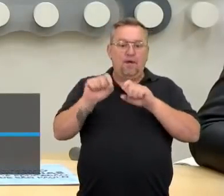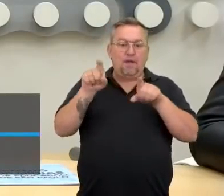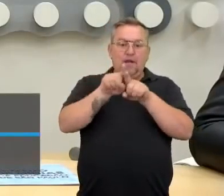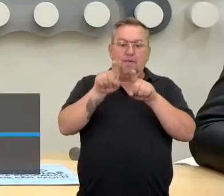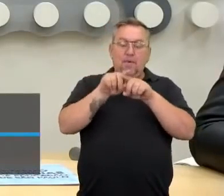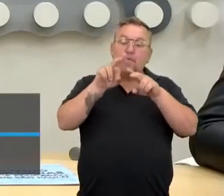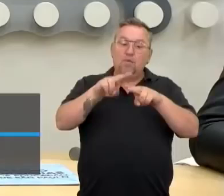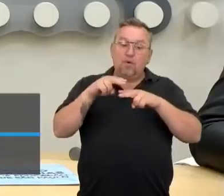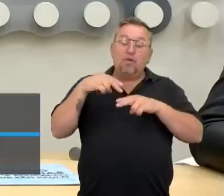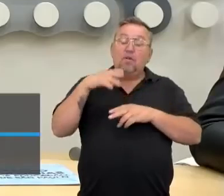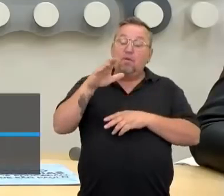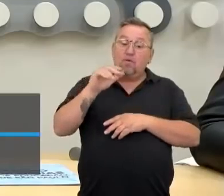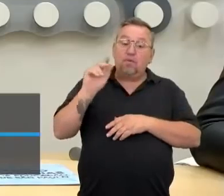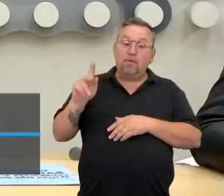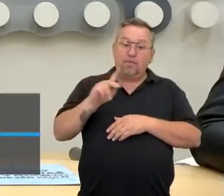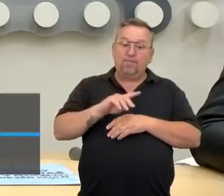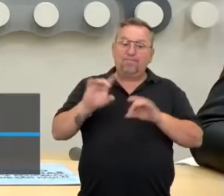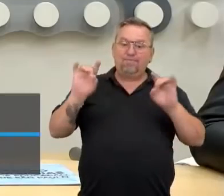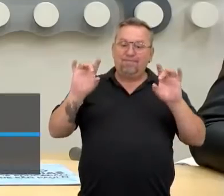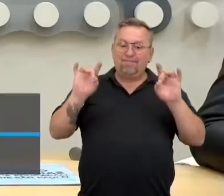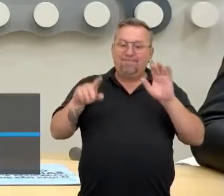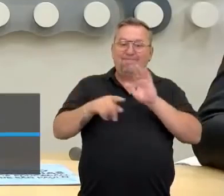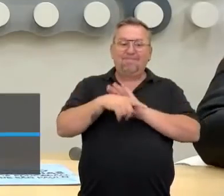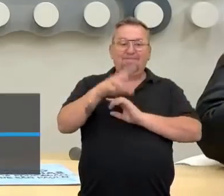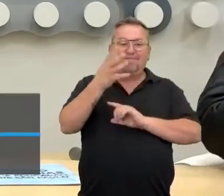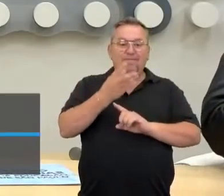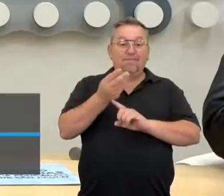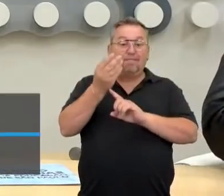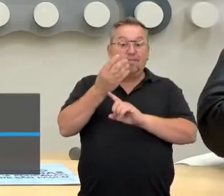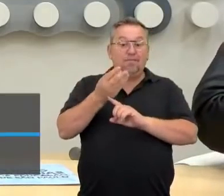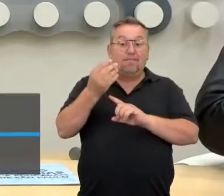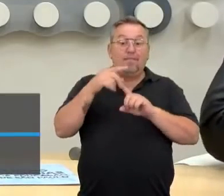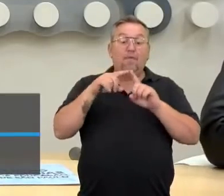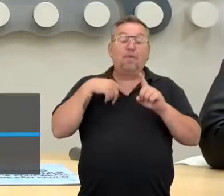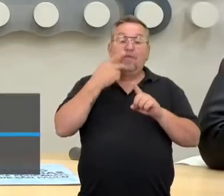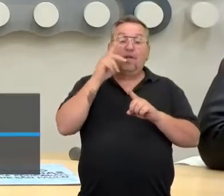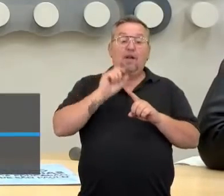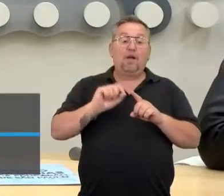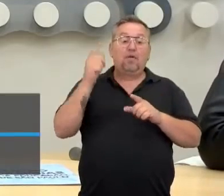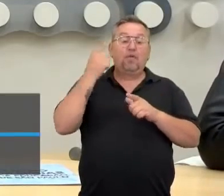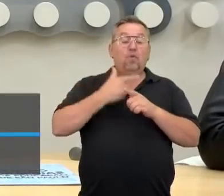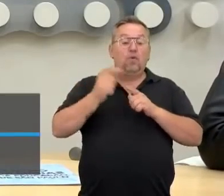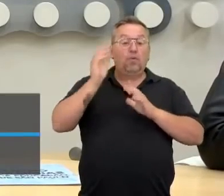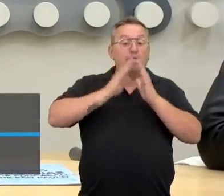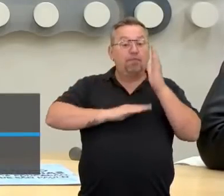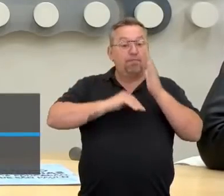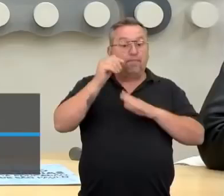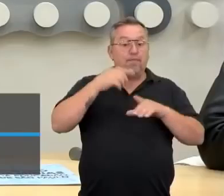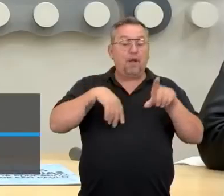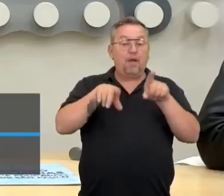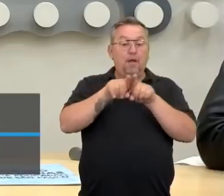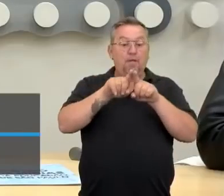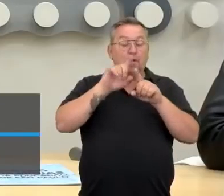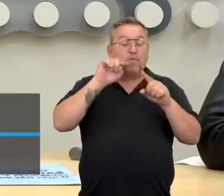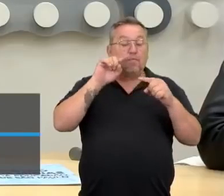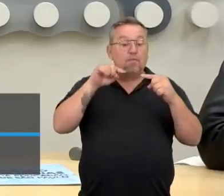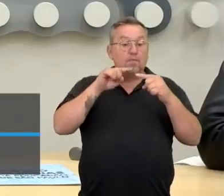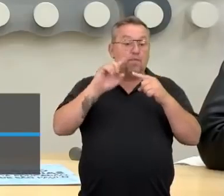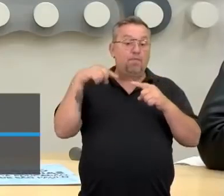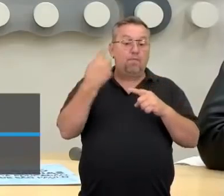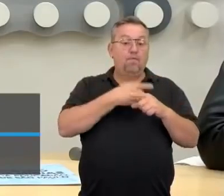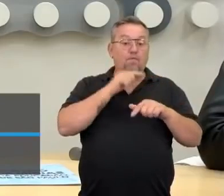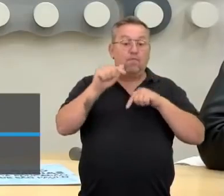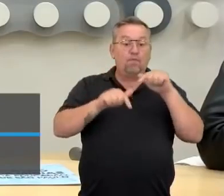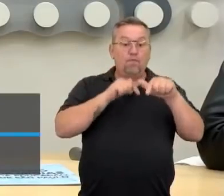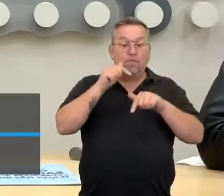por isso que eu chamei a professora, né, especialista, e também outro professor especialista, para falar sobre a arte. E nesse objetivo nós vamos trabalhar